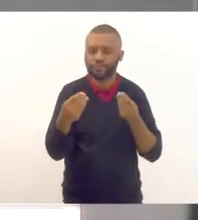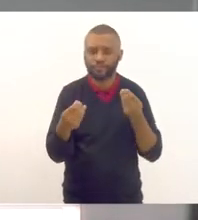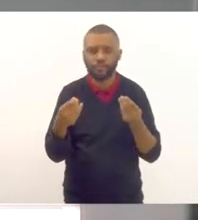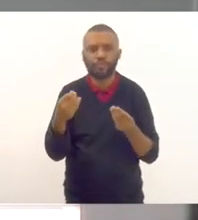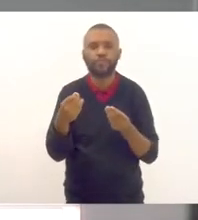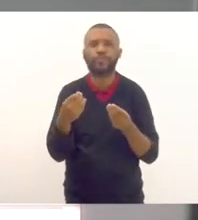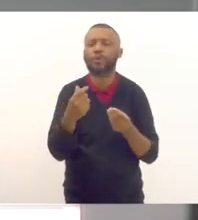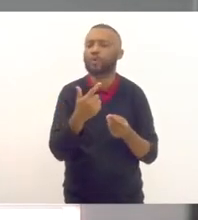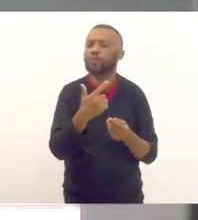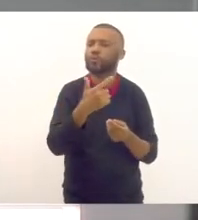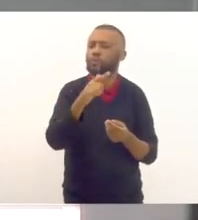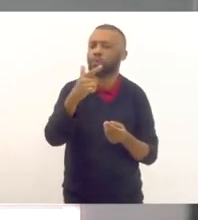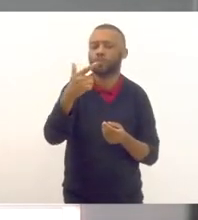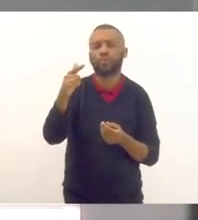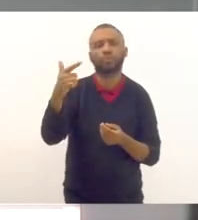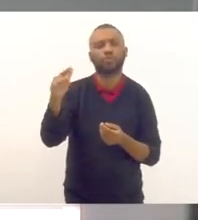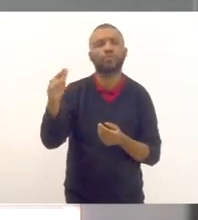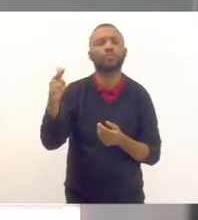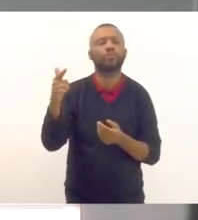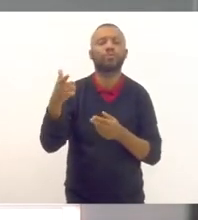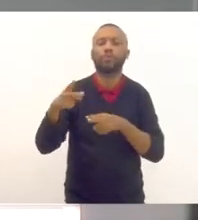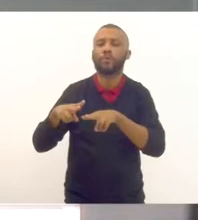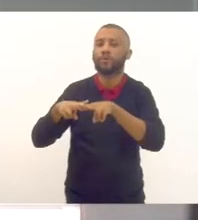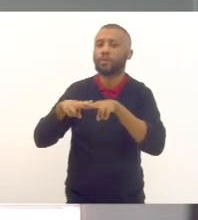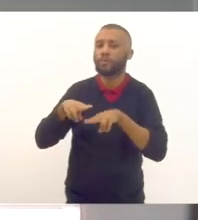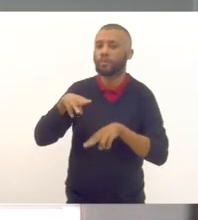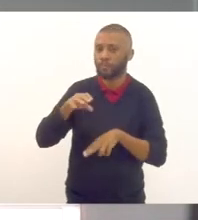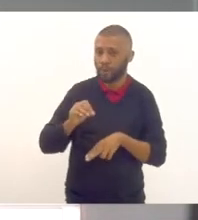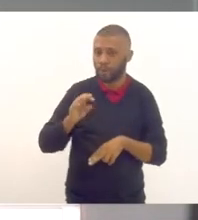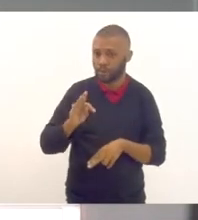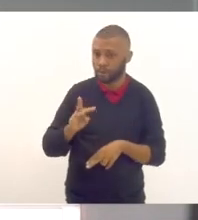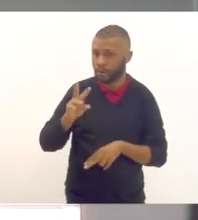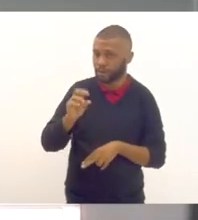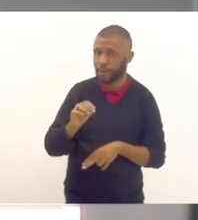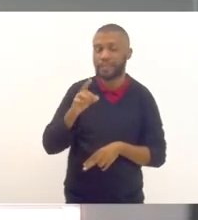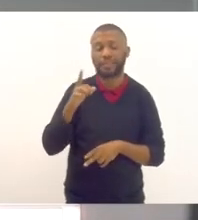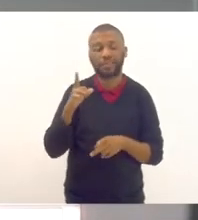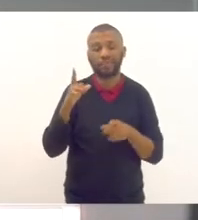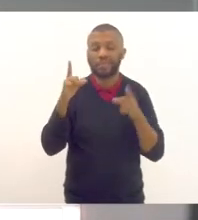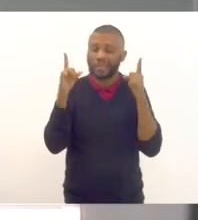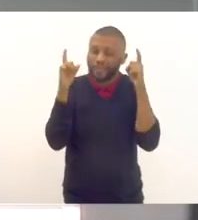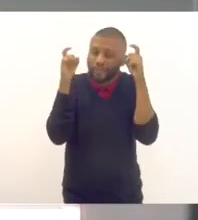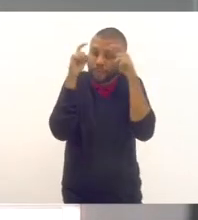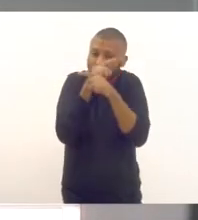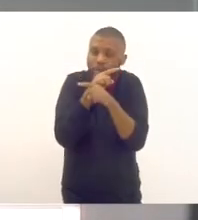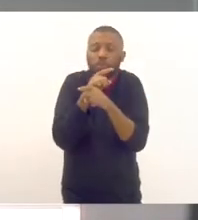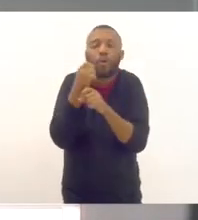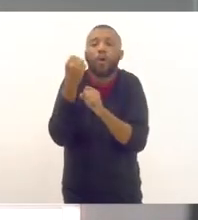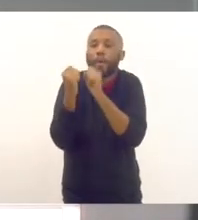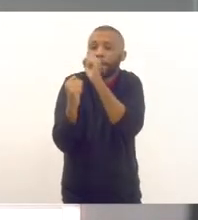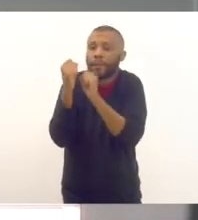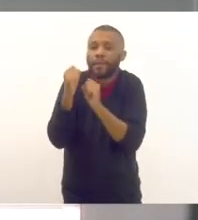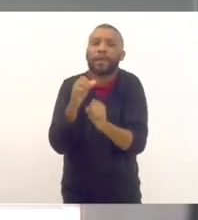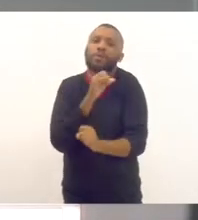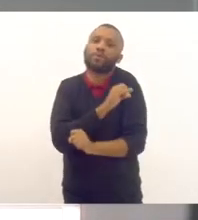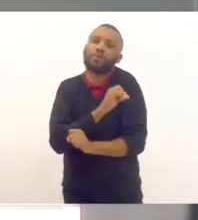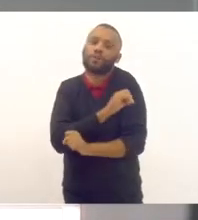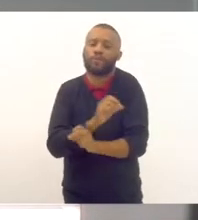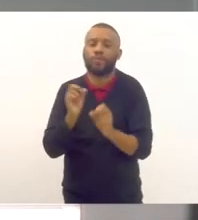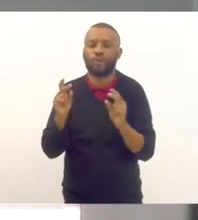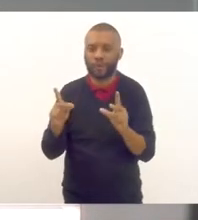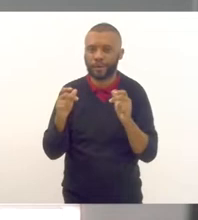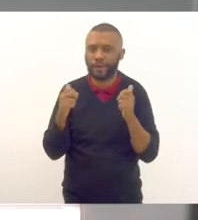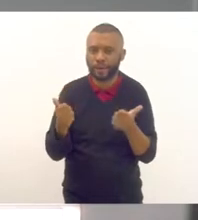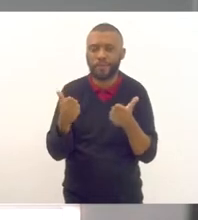os outros, né, motivos que estão sacrificando o empresário no Rio de Janeiro. Ok? Obrigado, deputado.